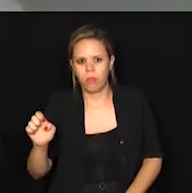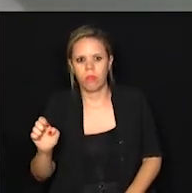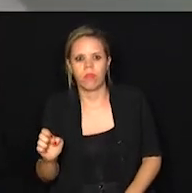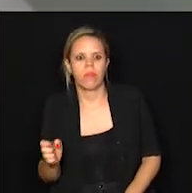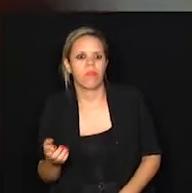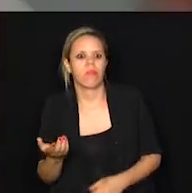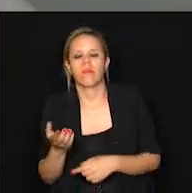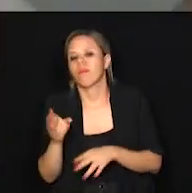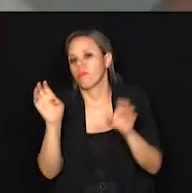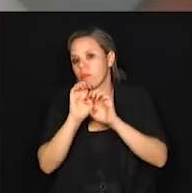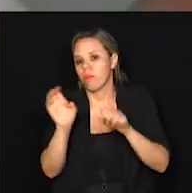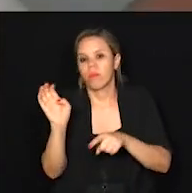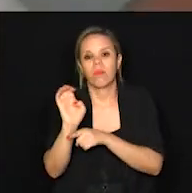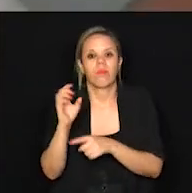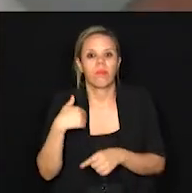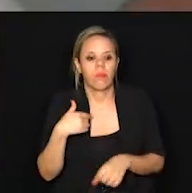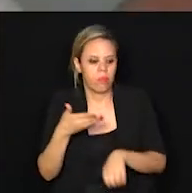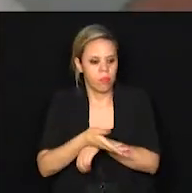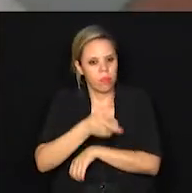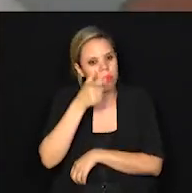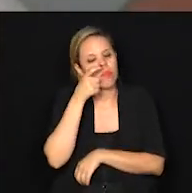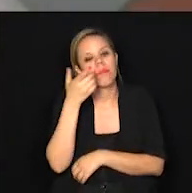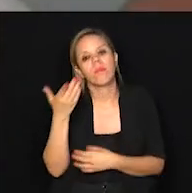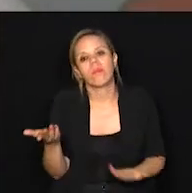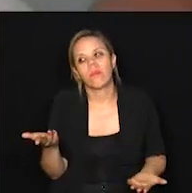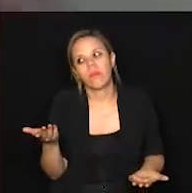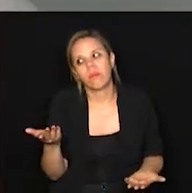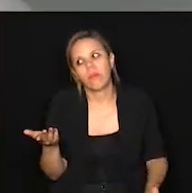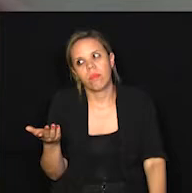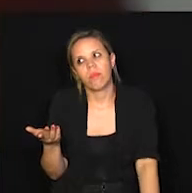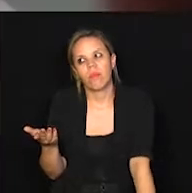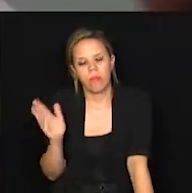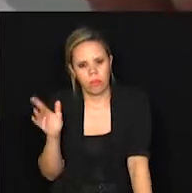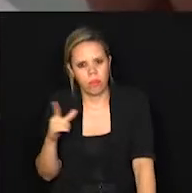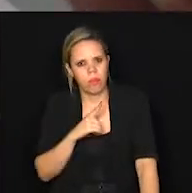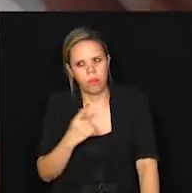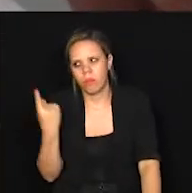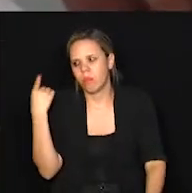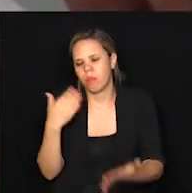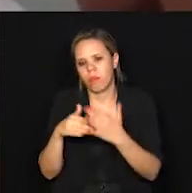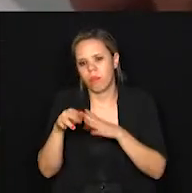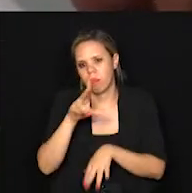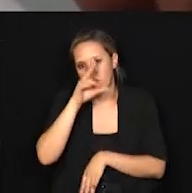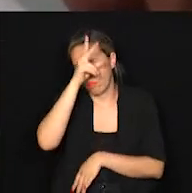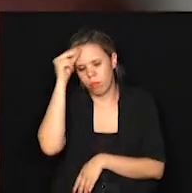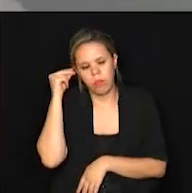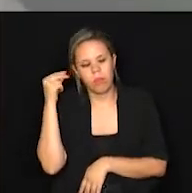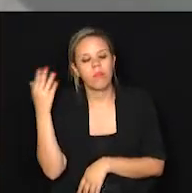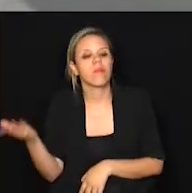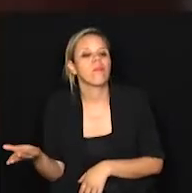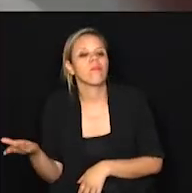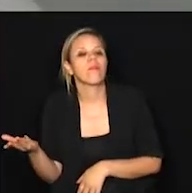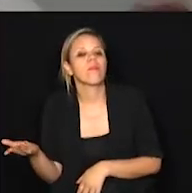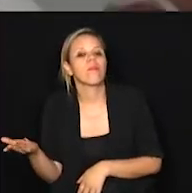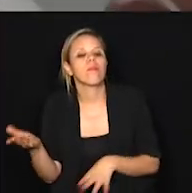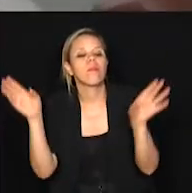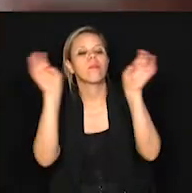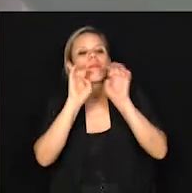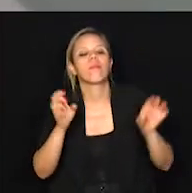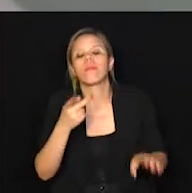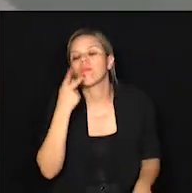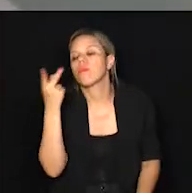office, mas os telefones de plantão dos conselhos tutelares sempre tiveram à disposição e também disponibilizei o